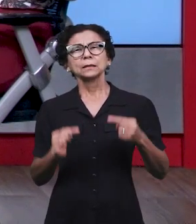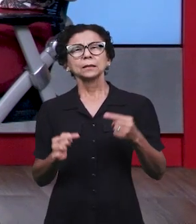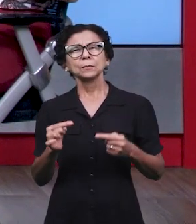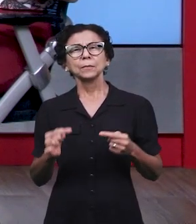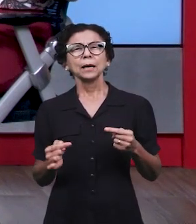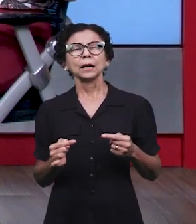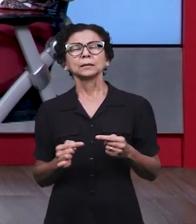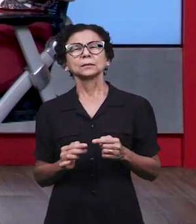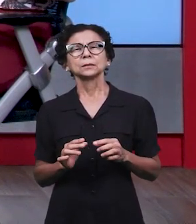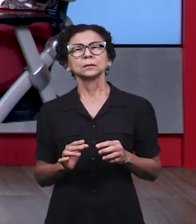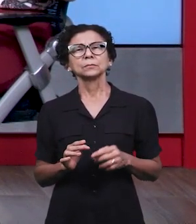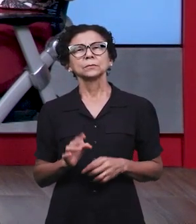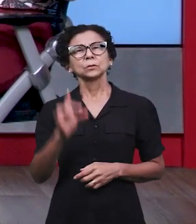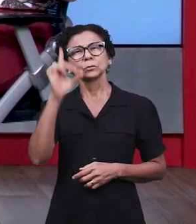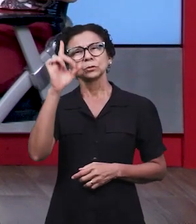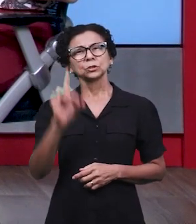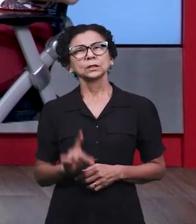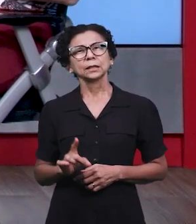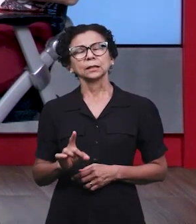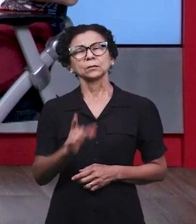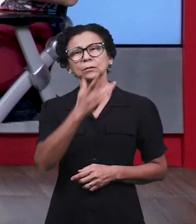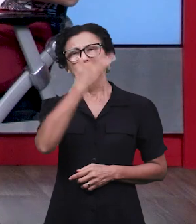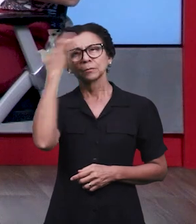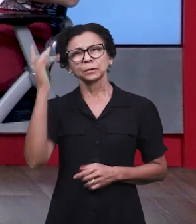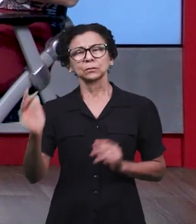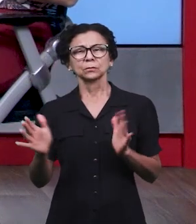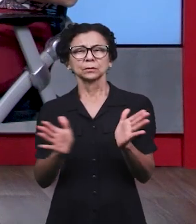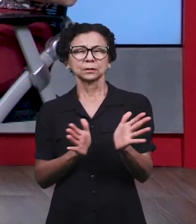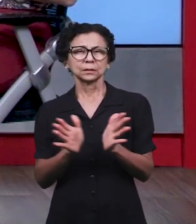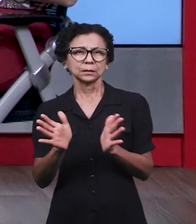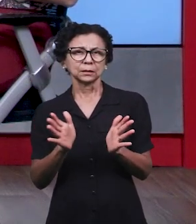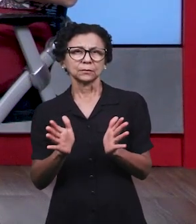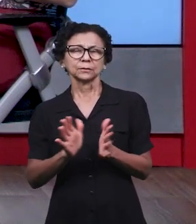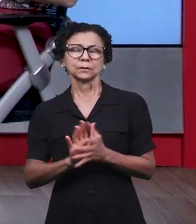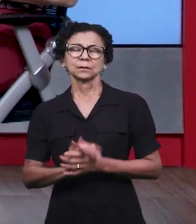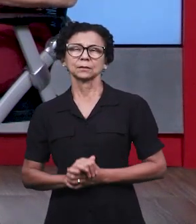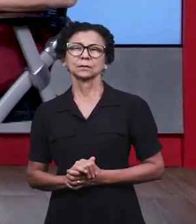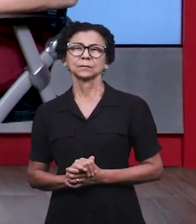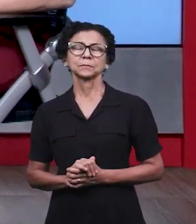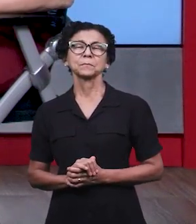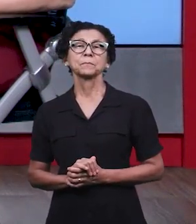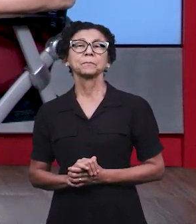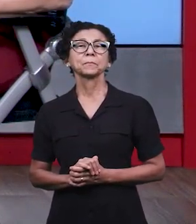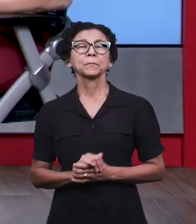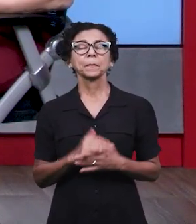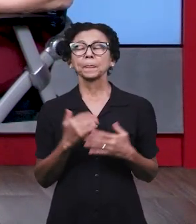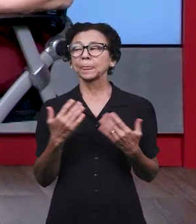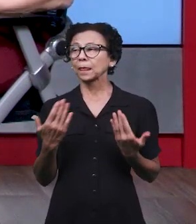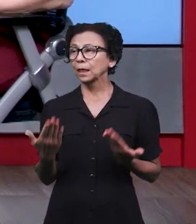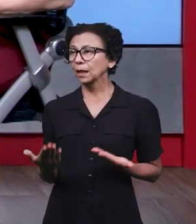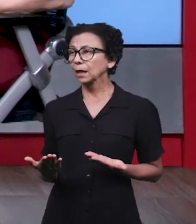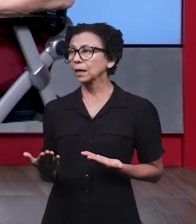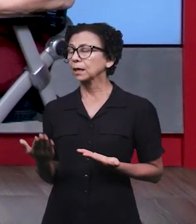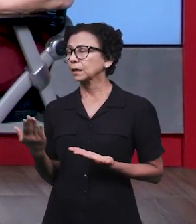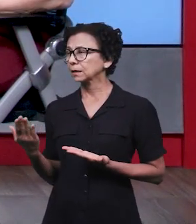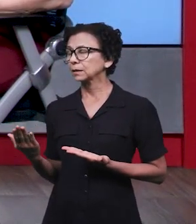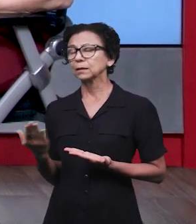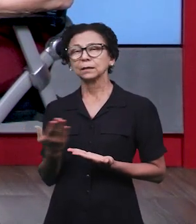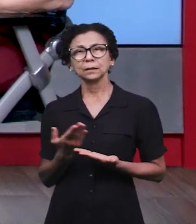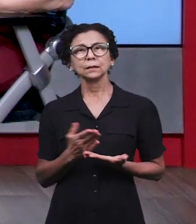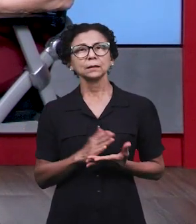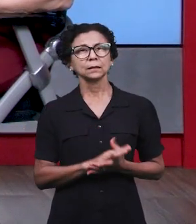benefícios previstos para esses trabalhadores? Bom, Leonice, na verdade, pastor, é bom nós